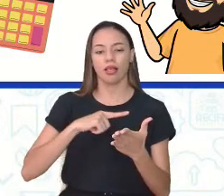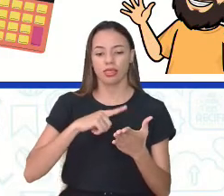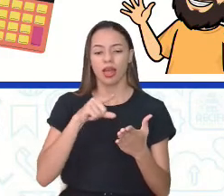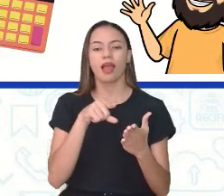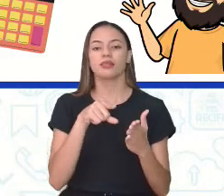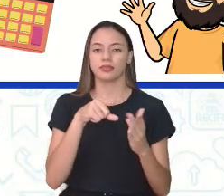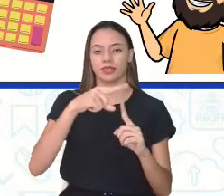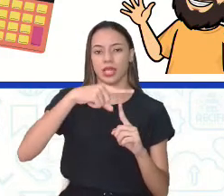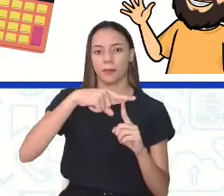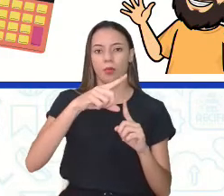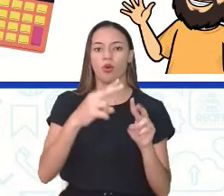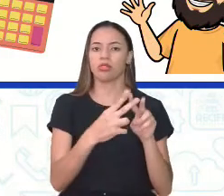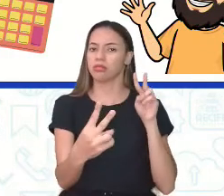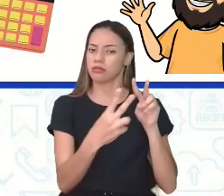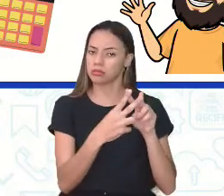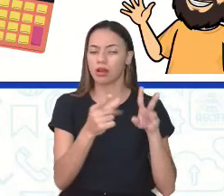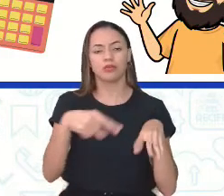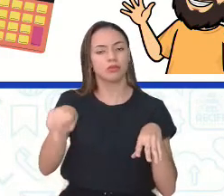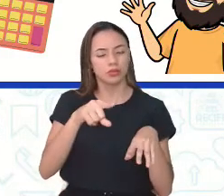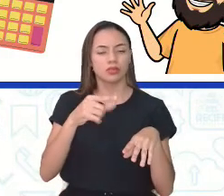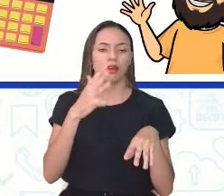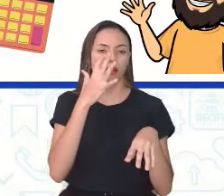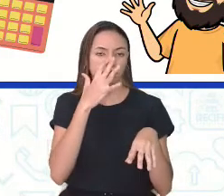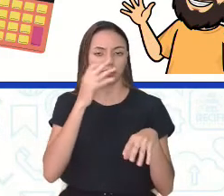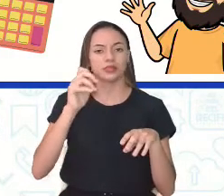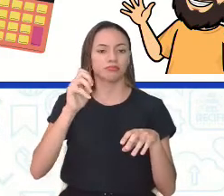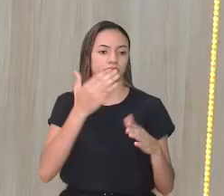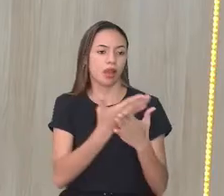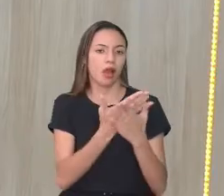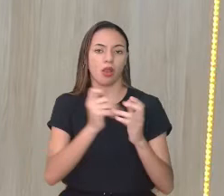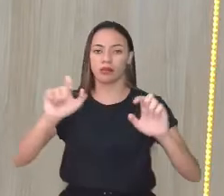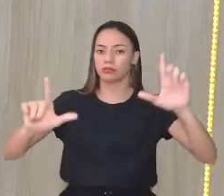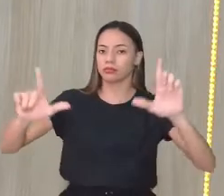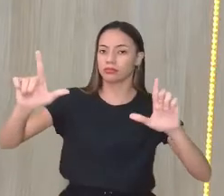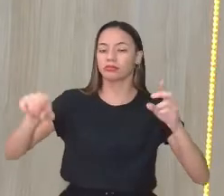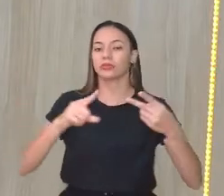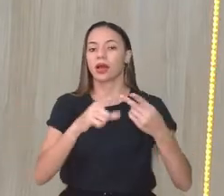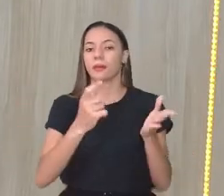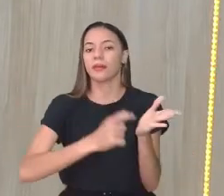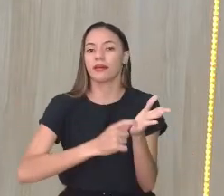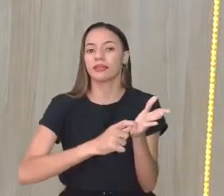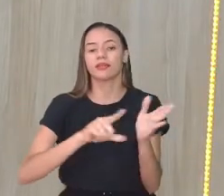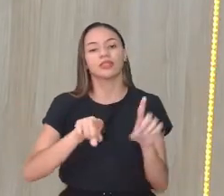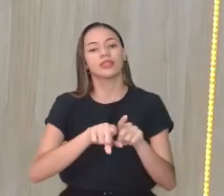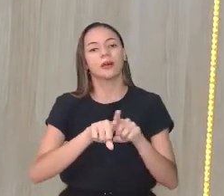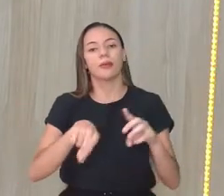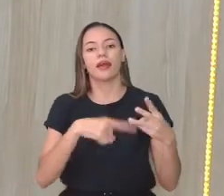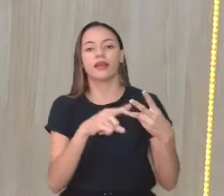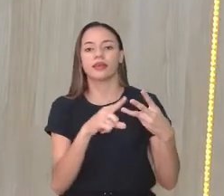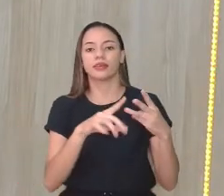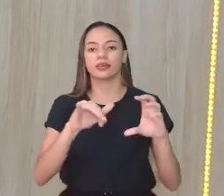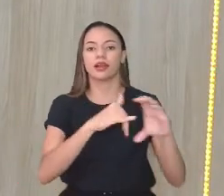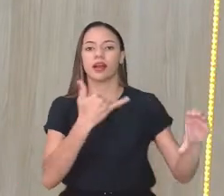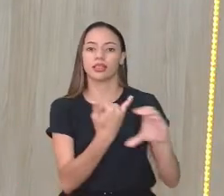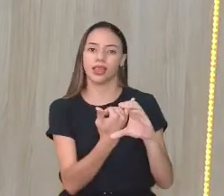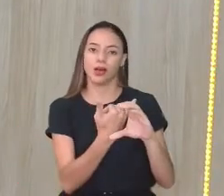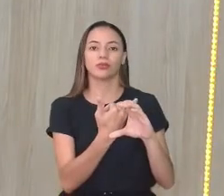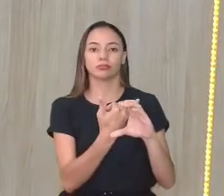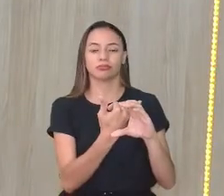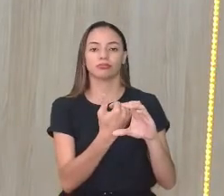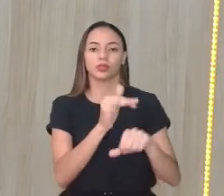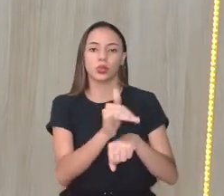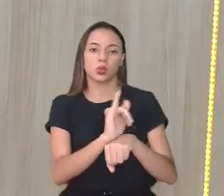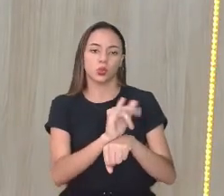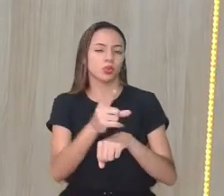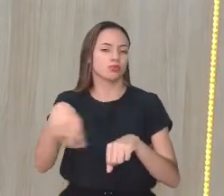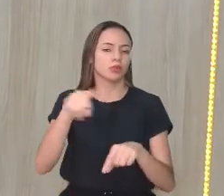digital, então você pode assistir essa aula tanto pela TV, pelo aplicativo, no nosso canal lá no YouTube também, tá certo? E qualquer dúvida